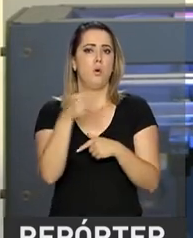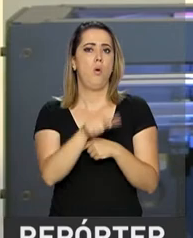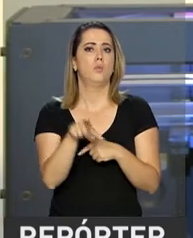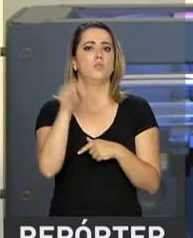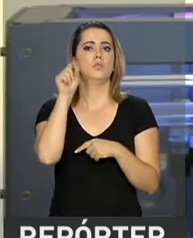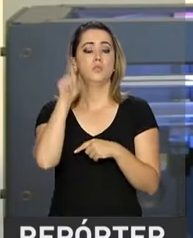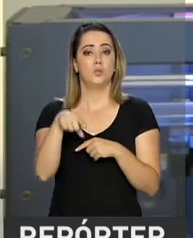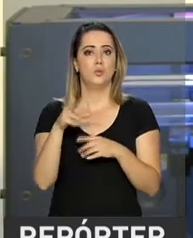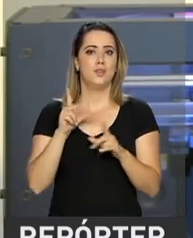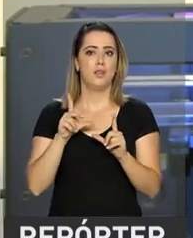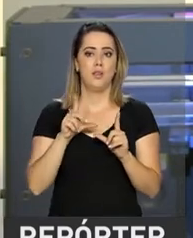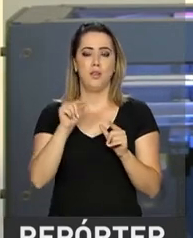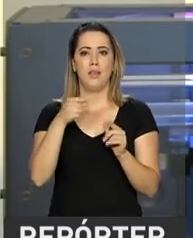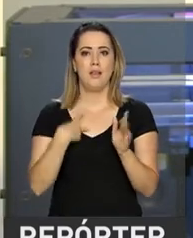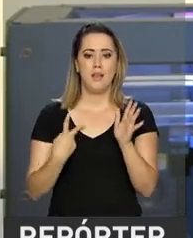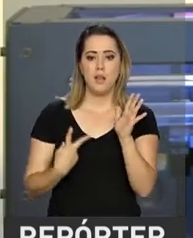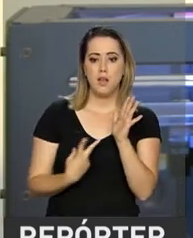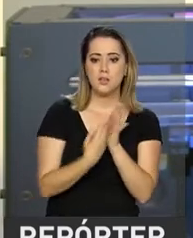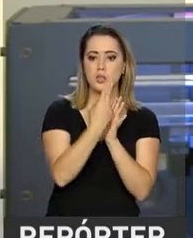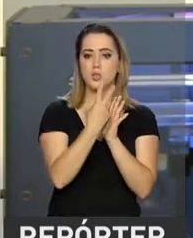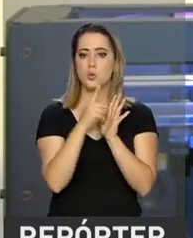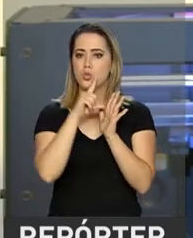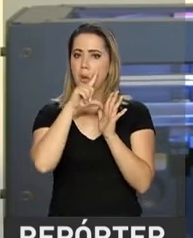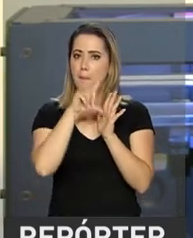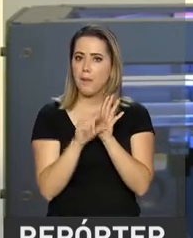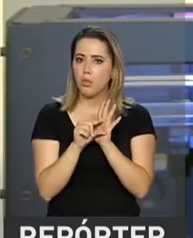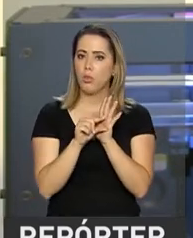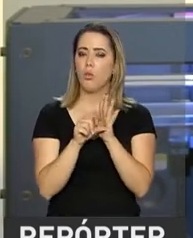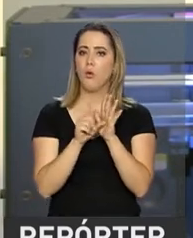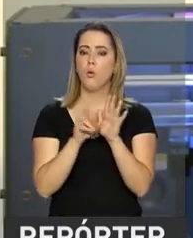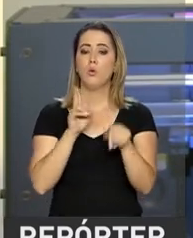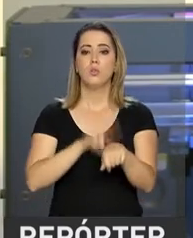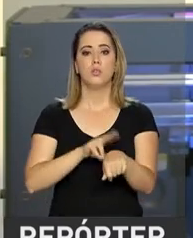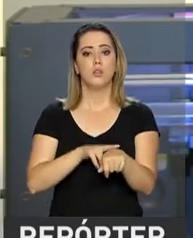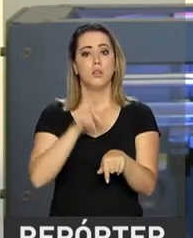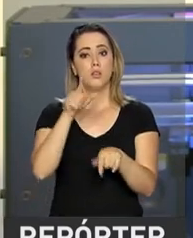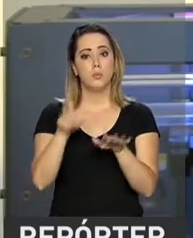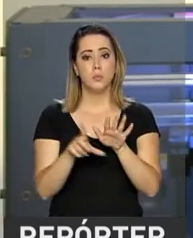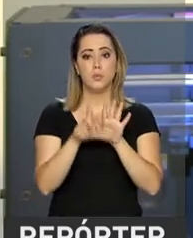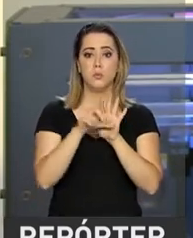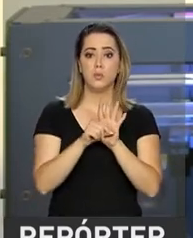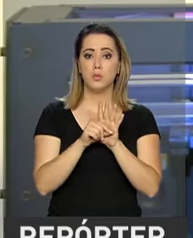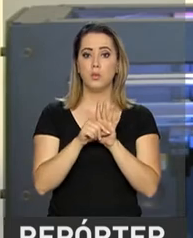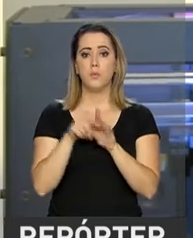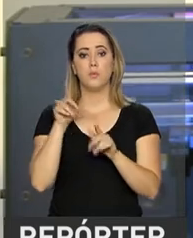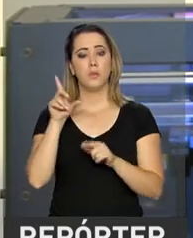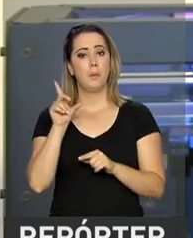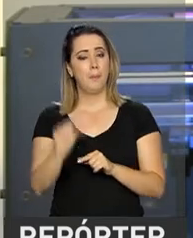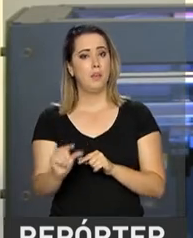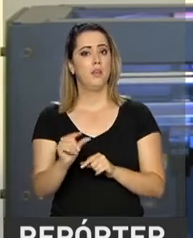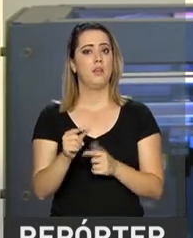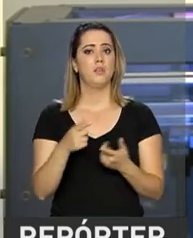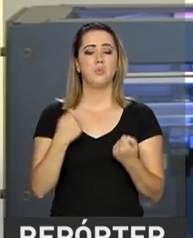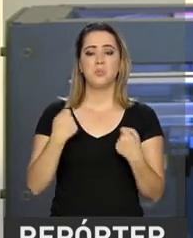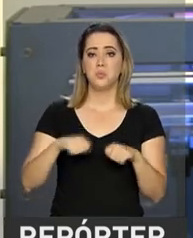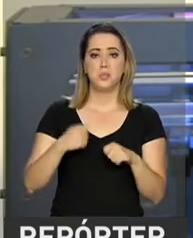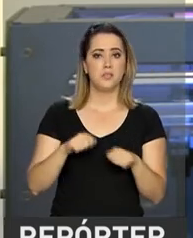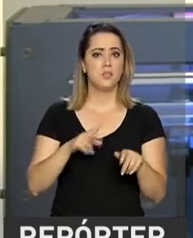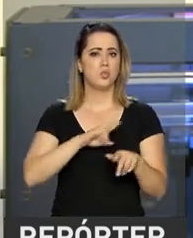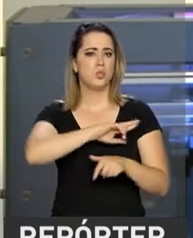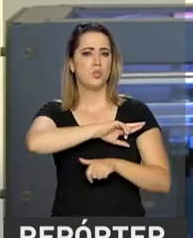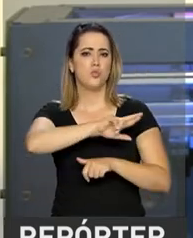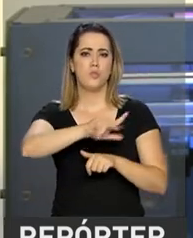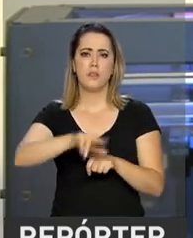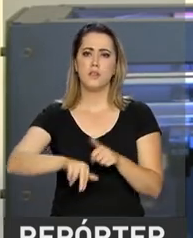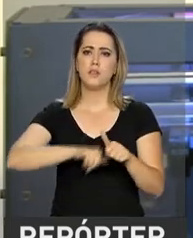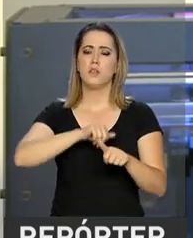você agride menos o doente, o tempo cirúrgico é menor, tem menos chance de ter que fazer uma transfusão sanguínea, ele fica